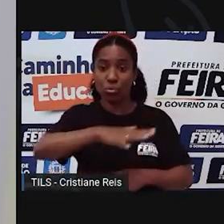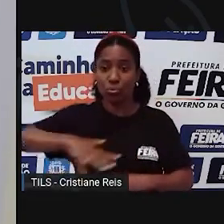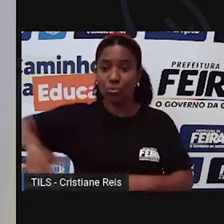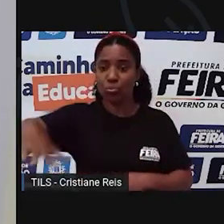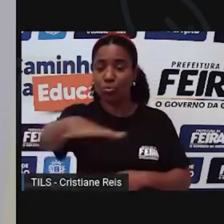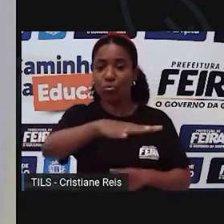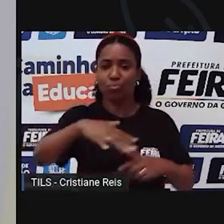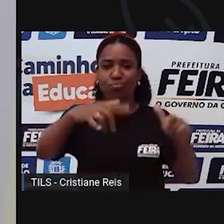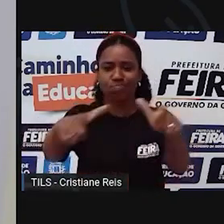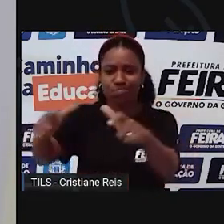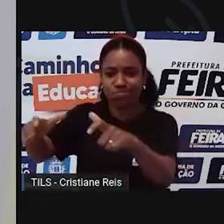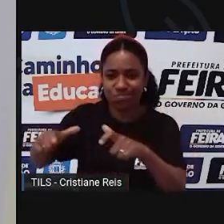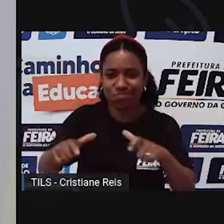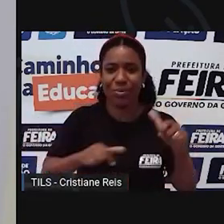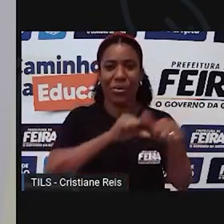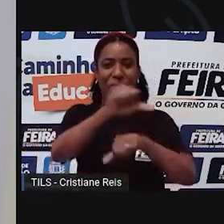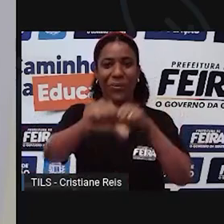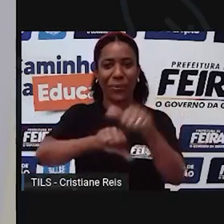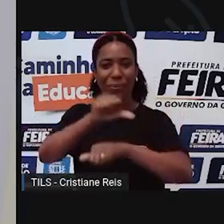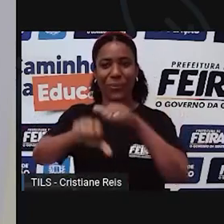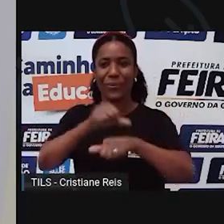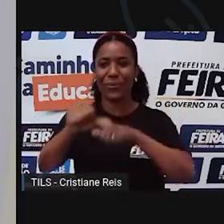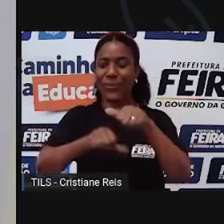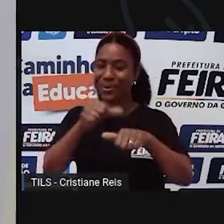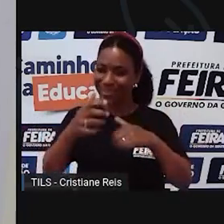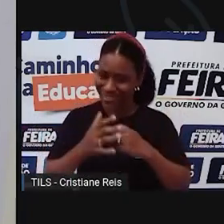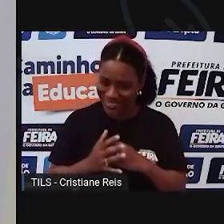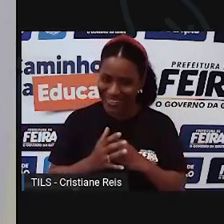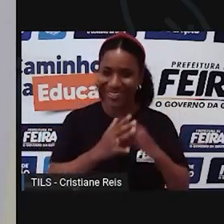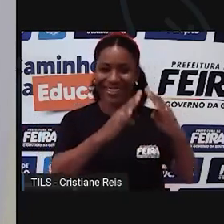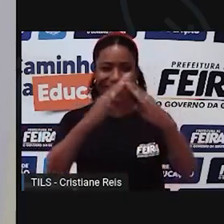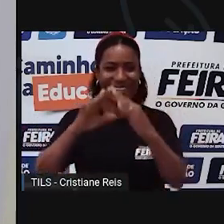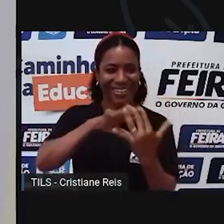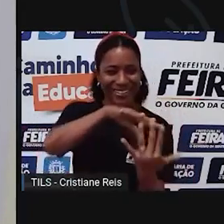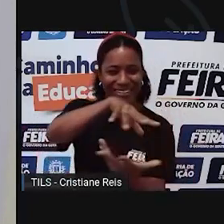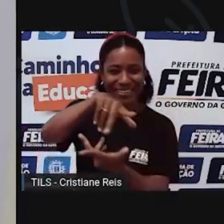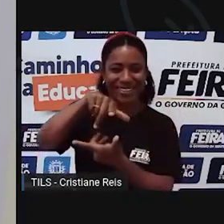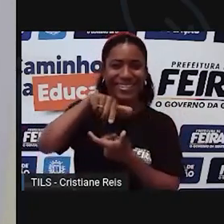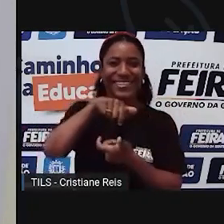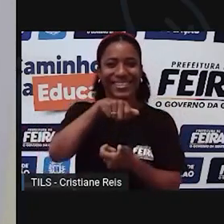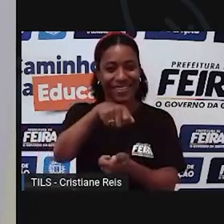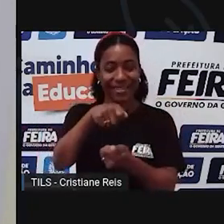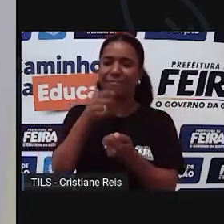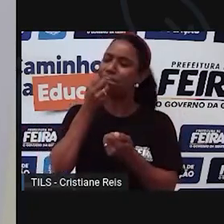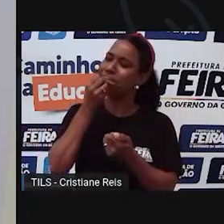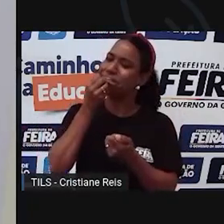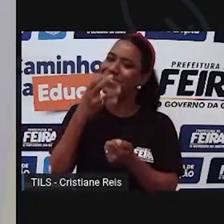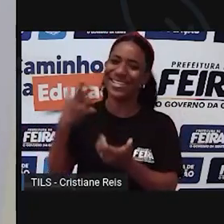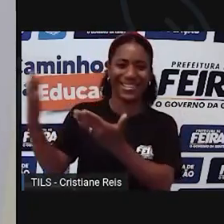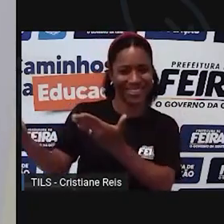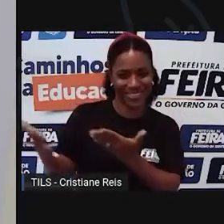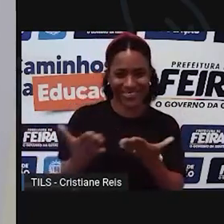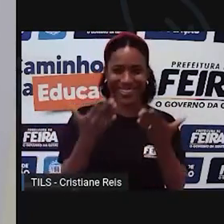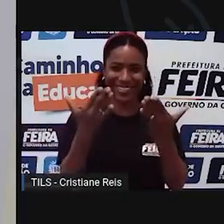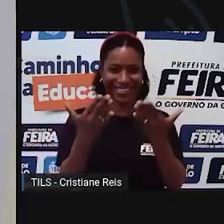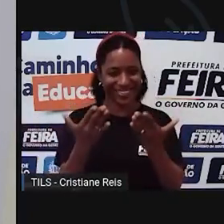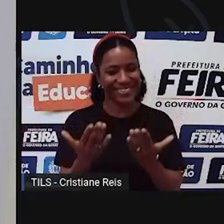transformando e retransformando todo dia, né, nossa morada, esse planeta Terra. Sejam bem-vindos para a aula de hoje,